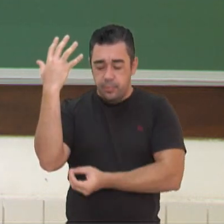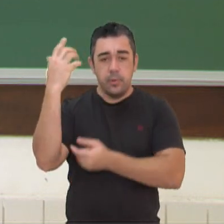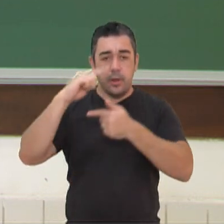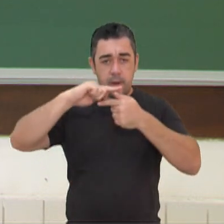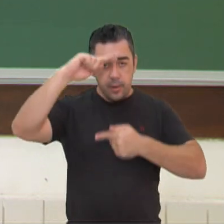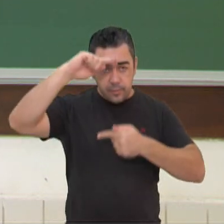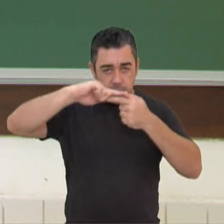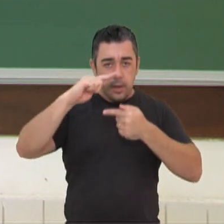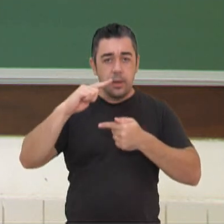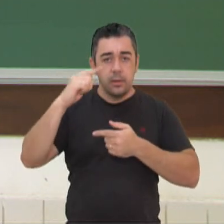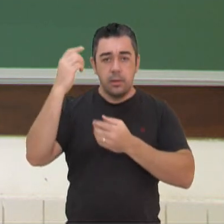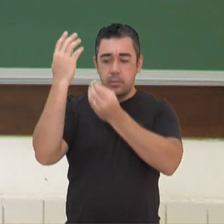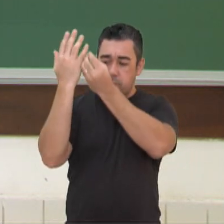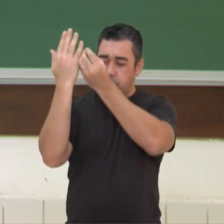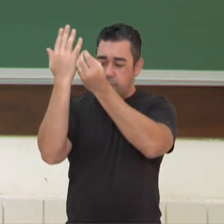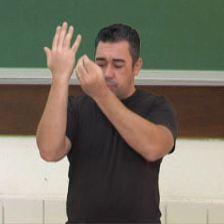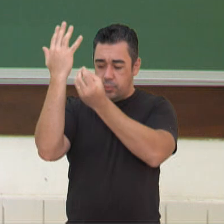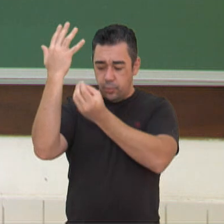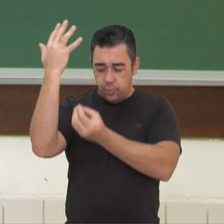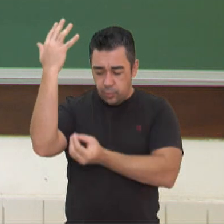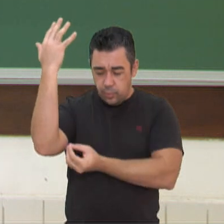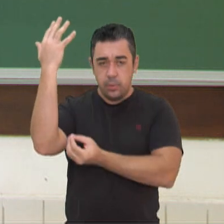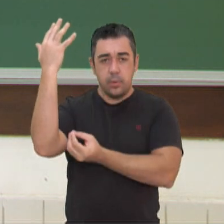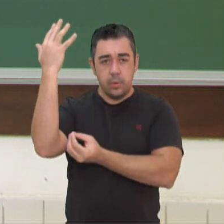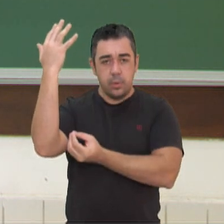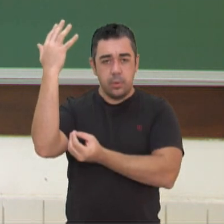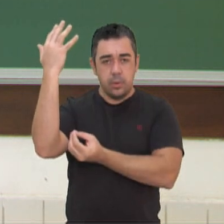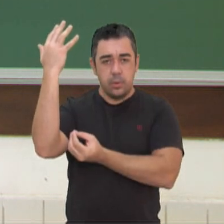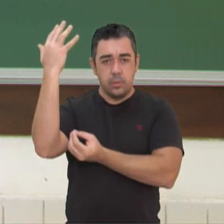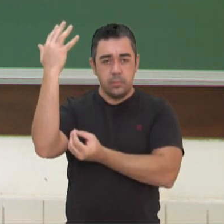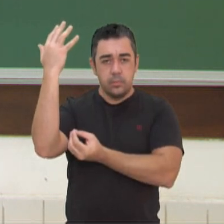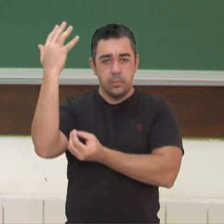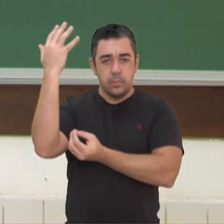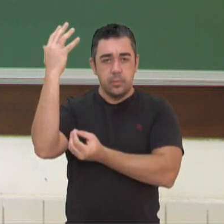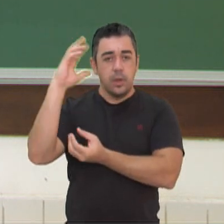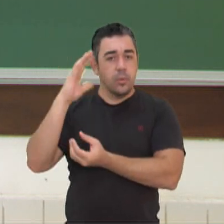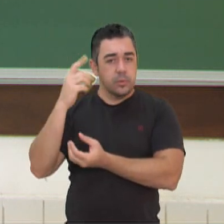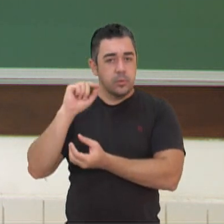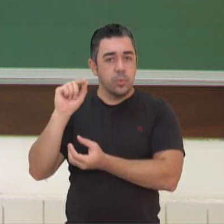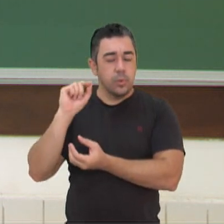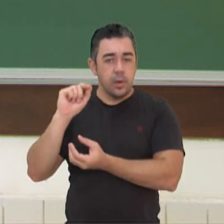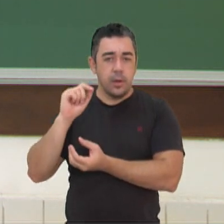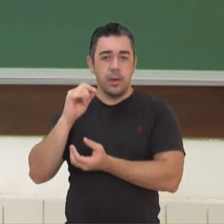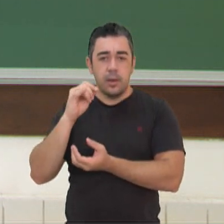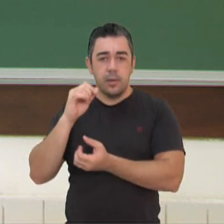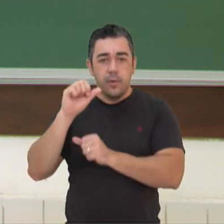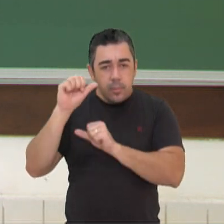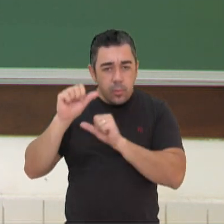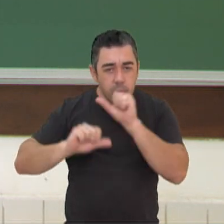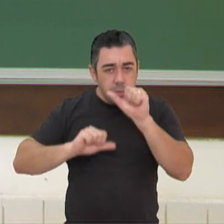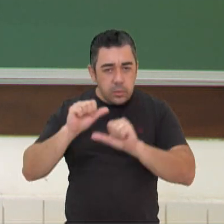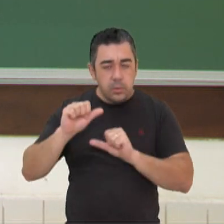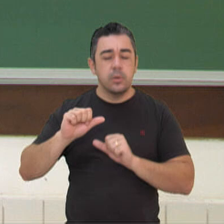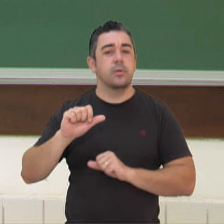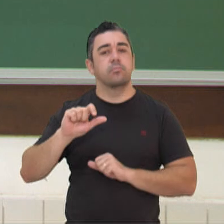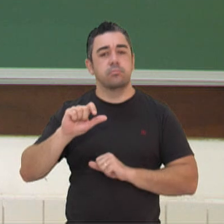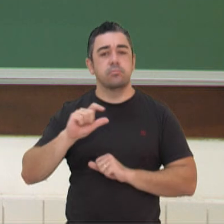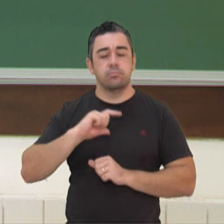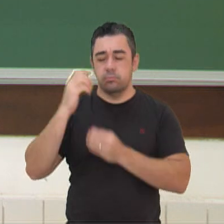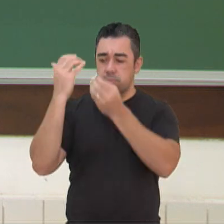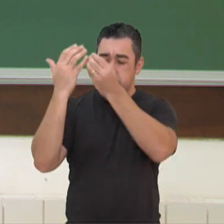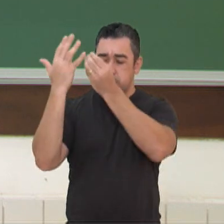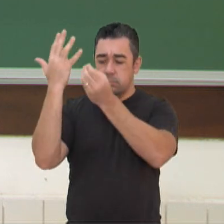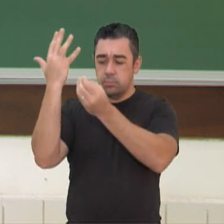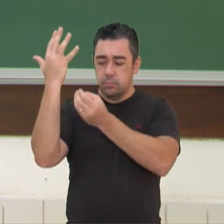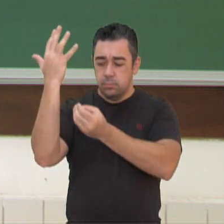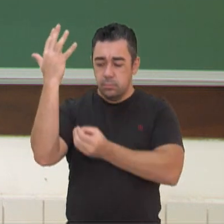vai se perdendo, a altura da maçã vai se diminuindo, e à medida que isso acontece, essa energia vai se transformando em outras energias, como por